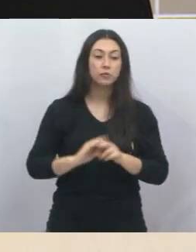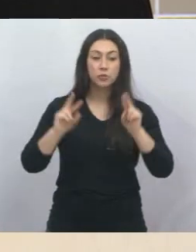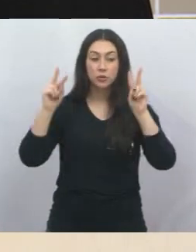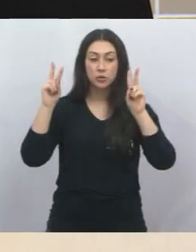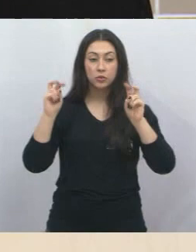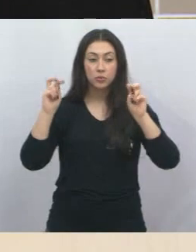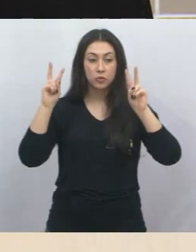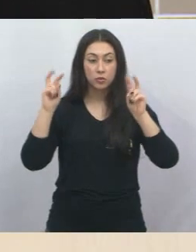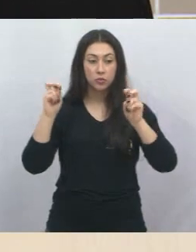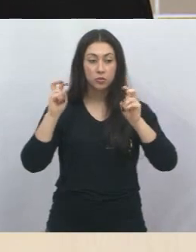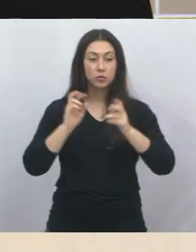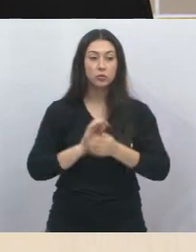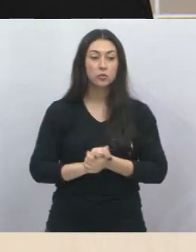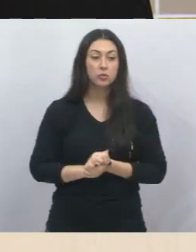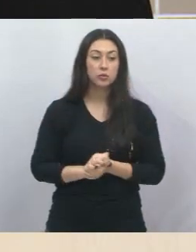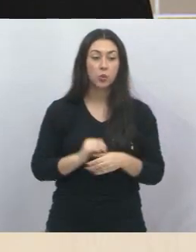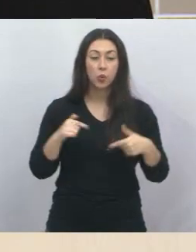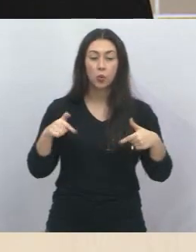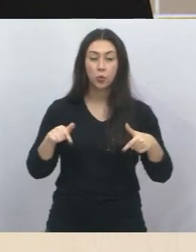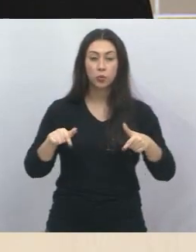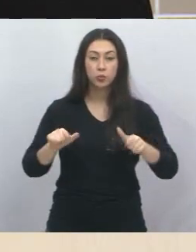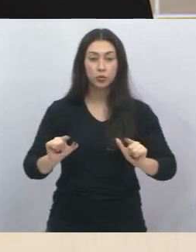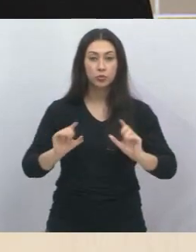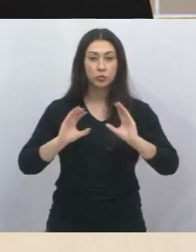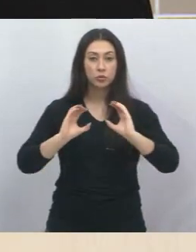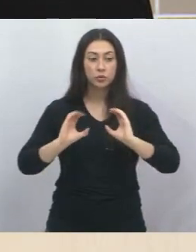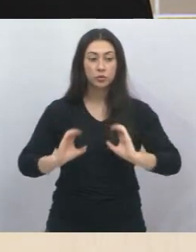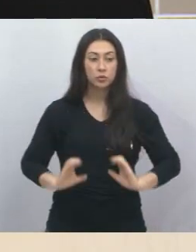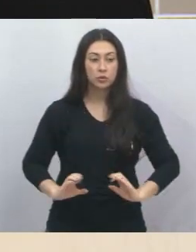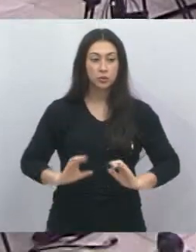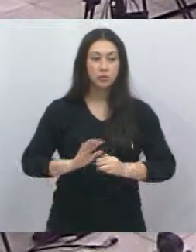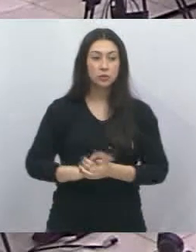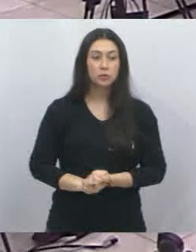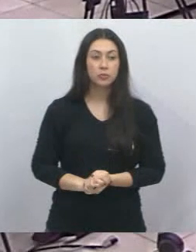Assunto: concede título de cidadania.